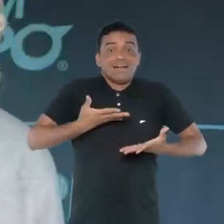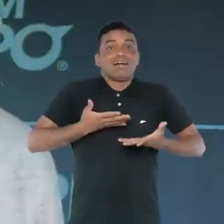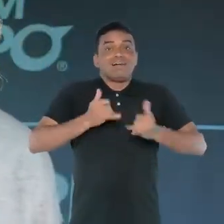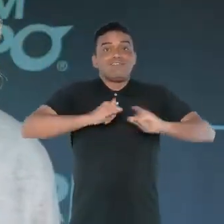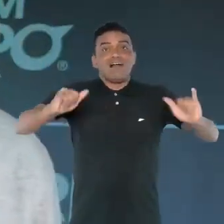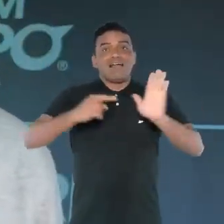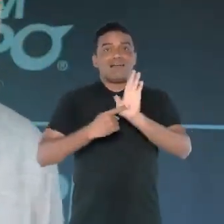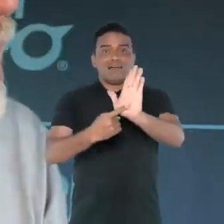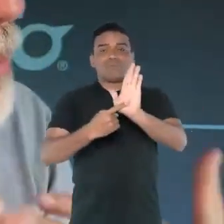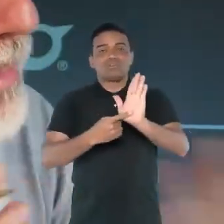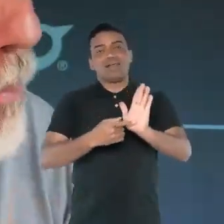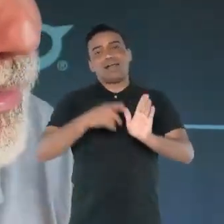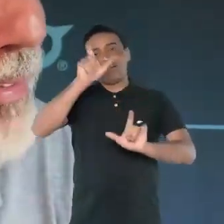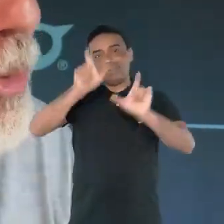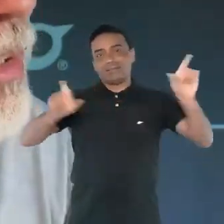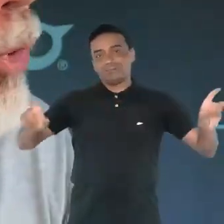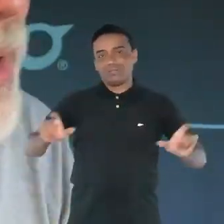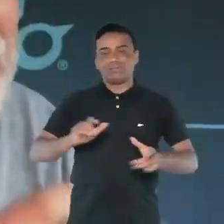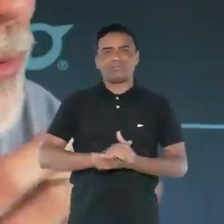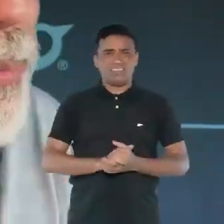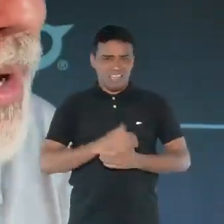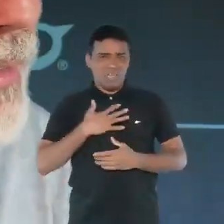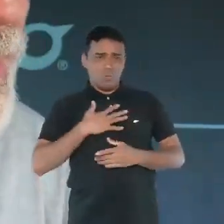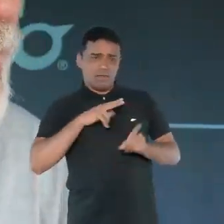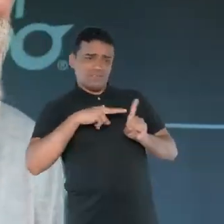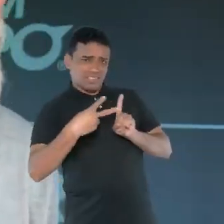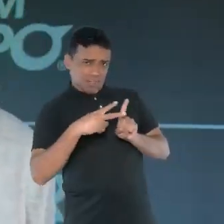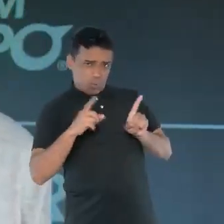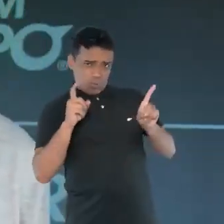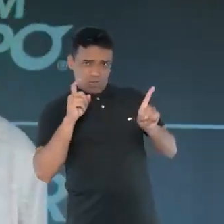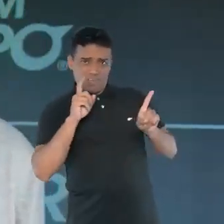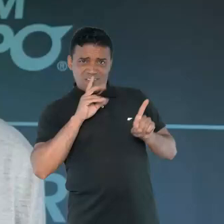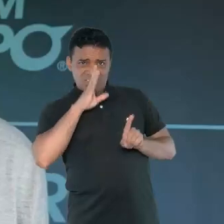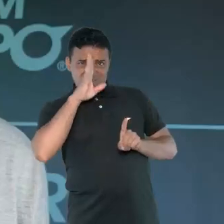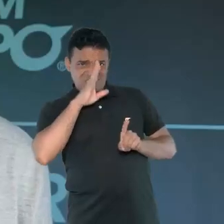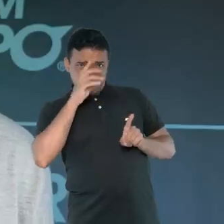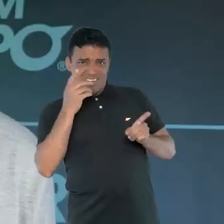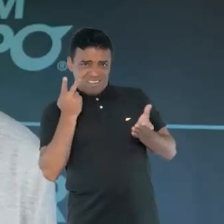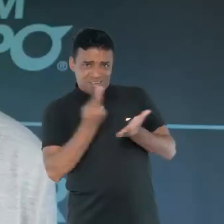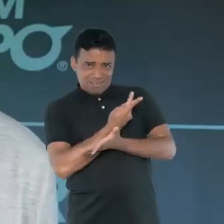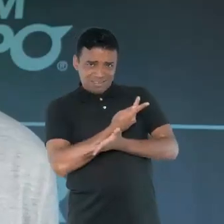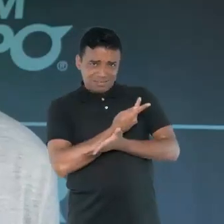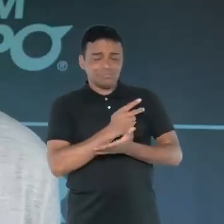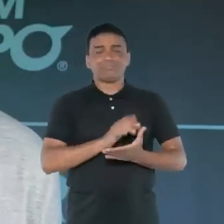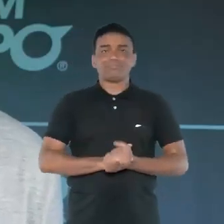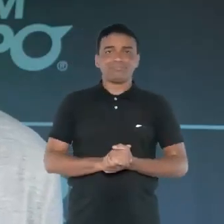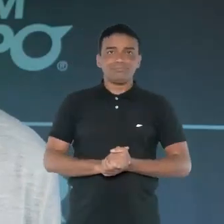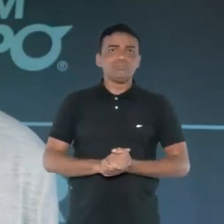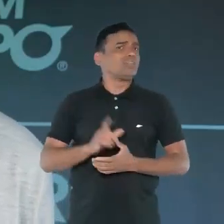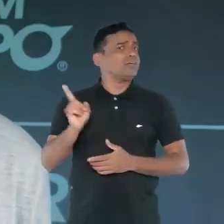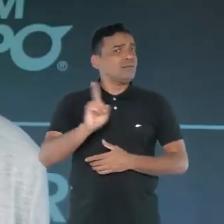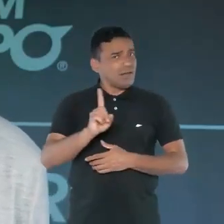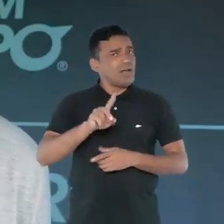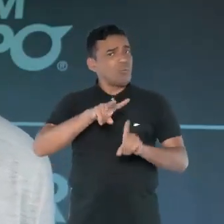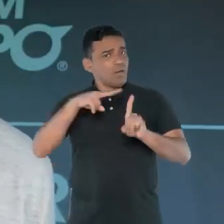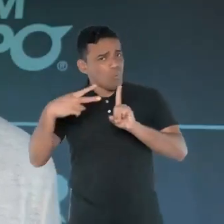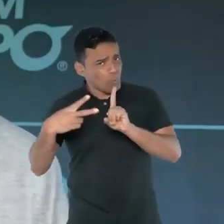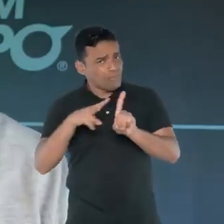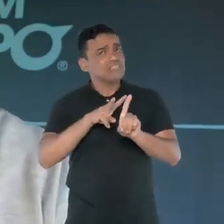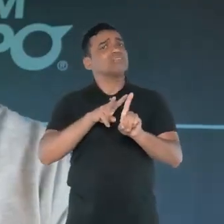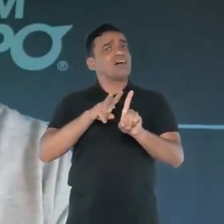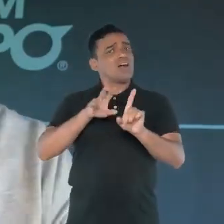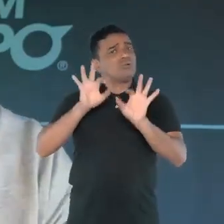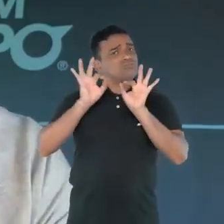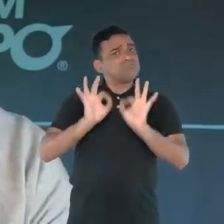as pessoas. Uhum. É uma interpretação Sim. equivocada? Como é que é isso para você? Não, é uma interpretação que faz